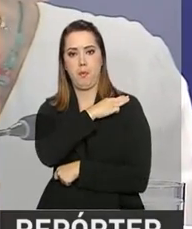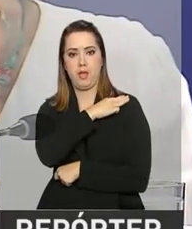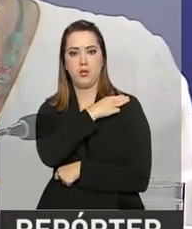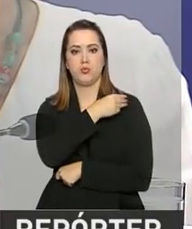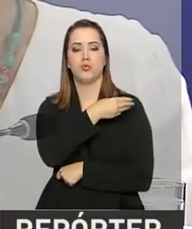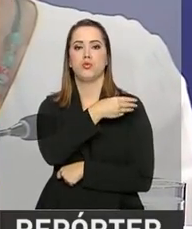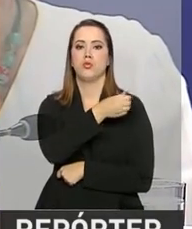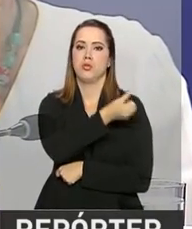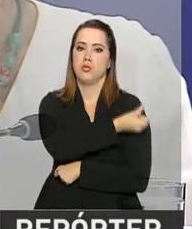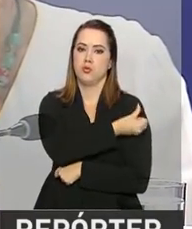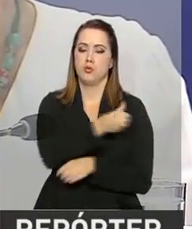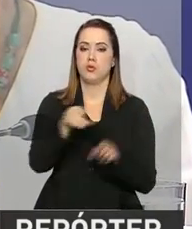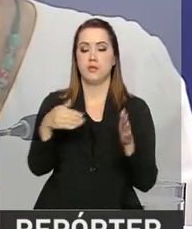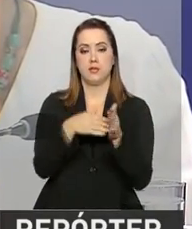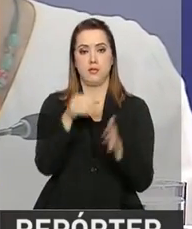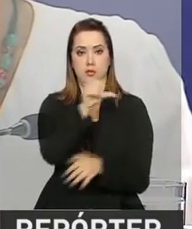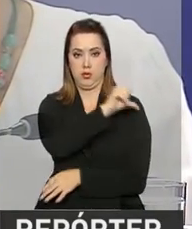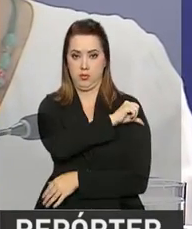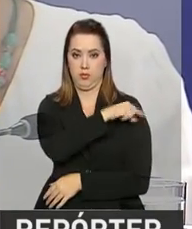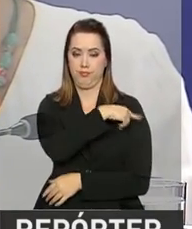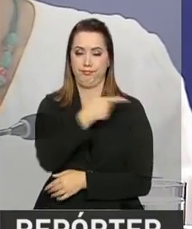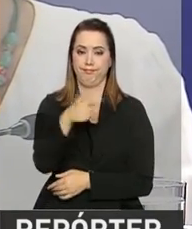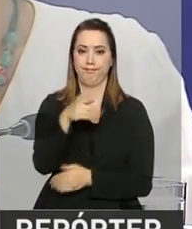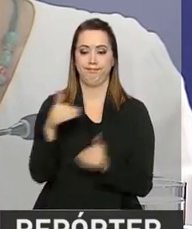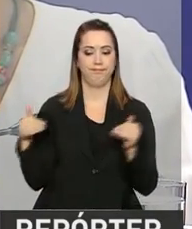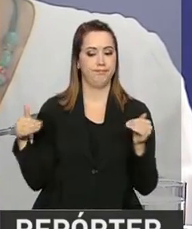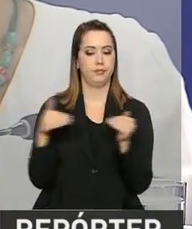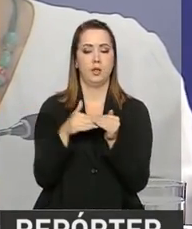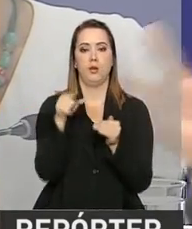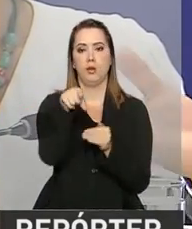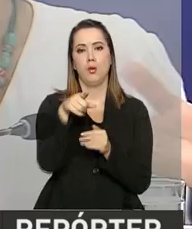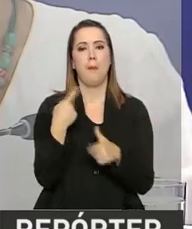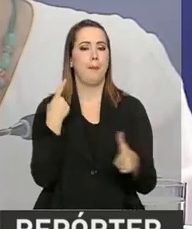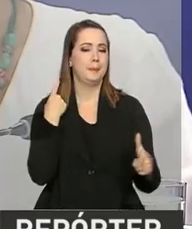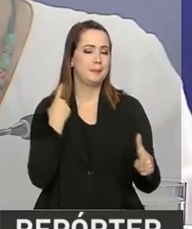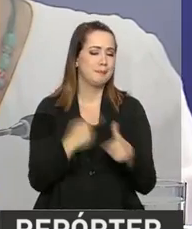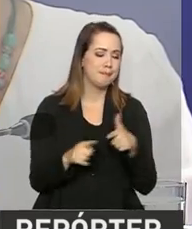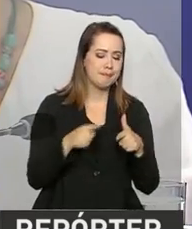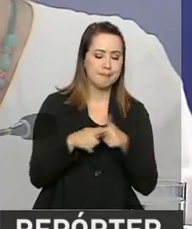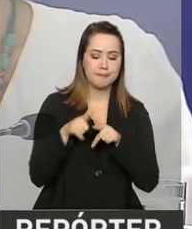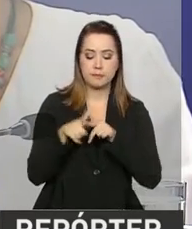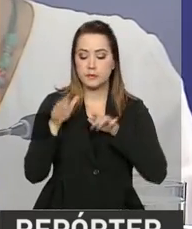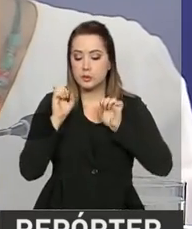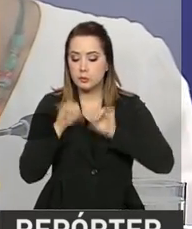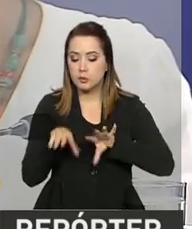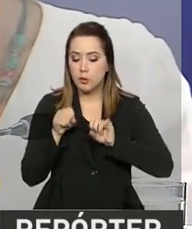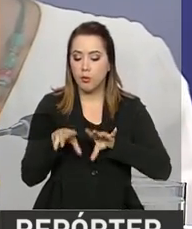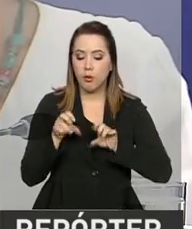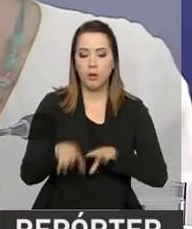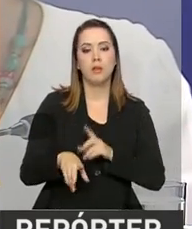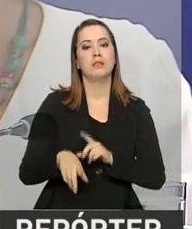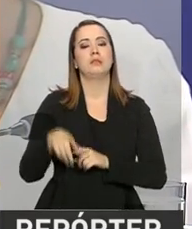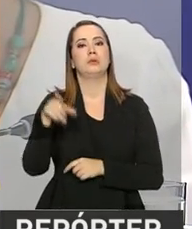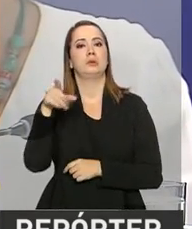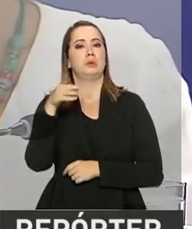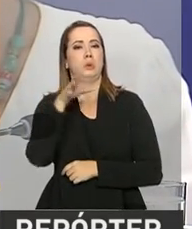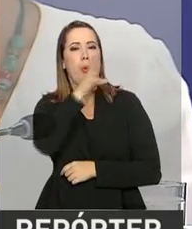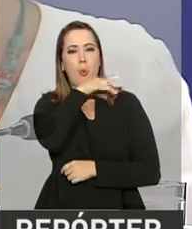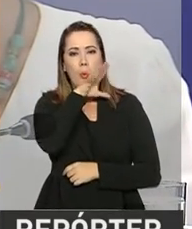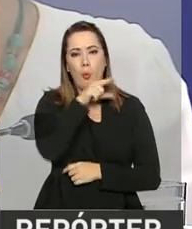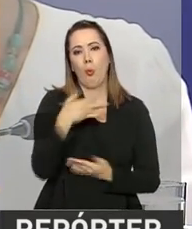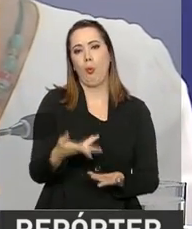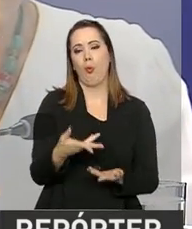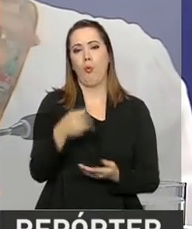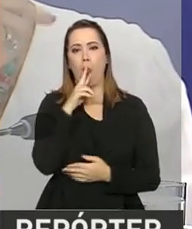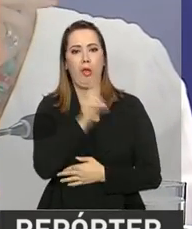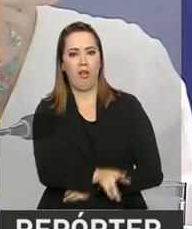de nível médio no Brasil é caótico né a gente tem aí o resultados são realmente muito ruins e